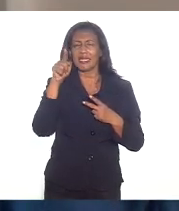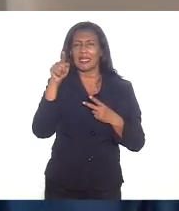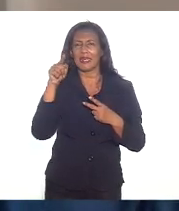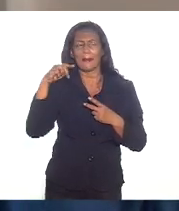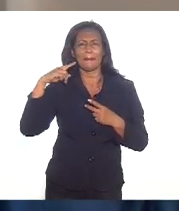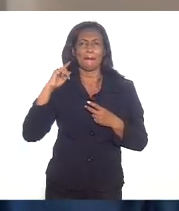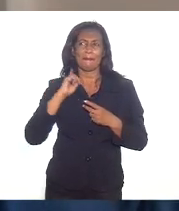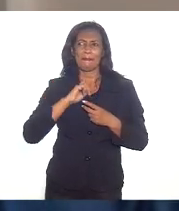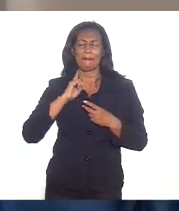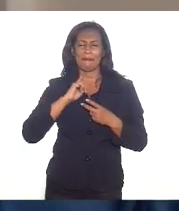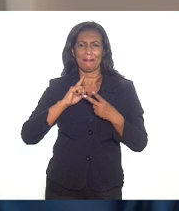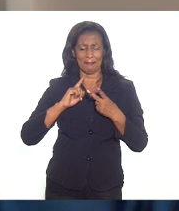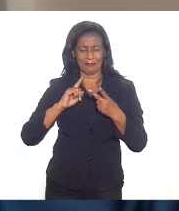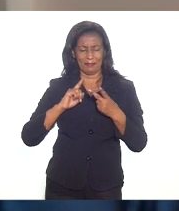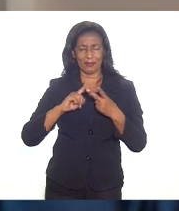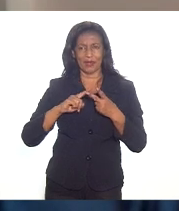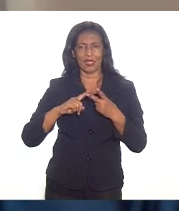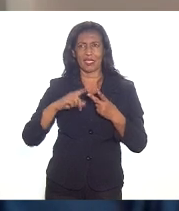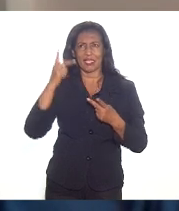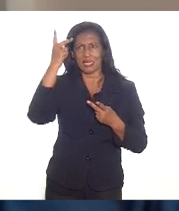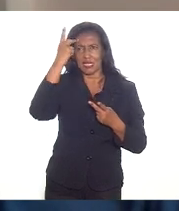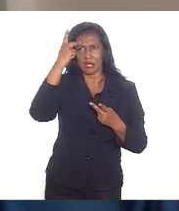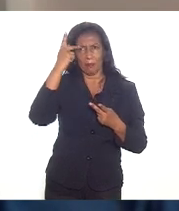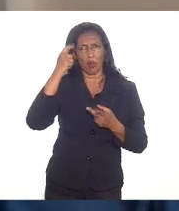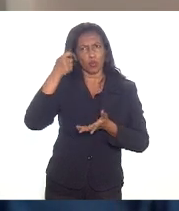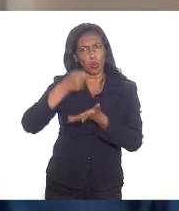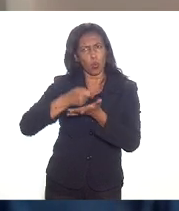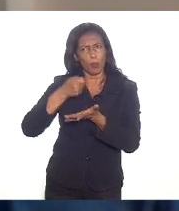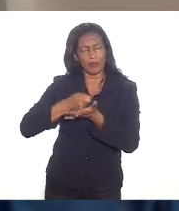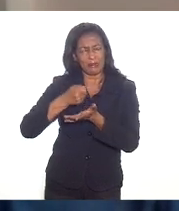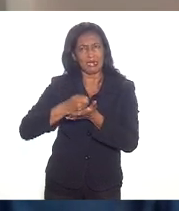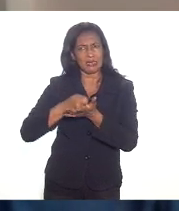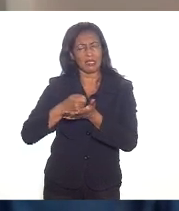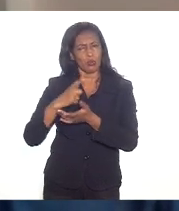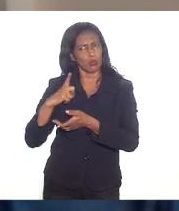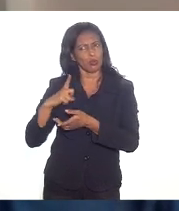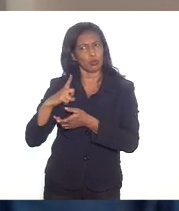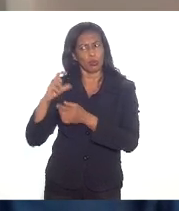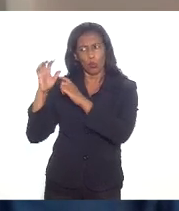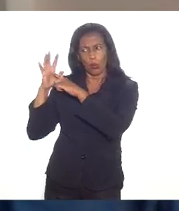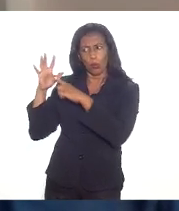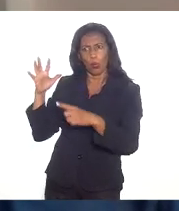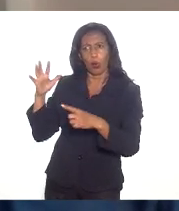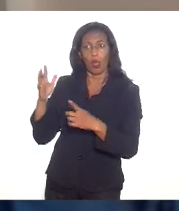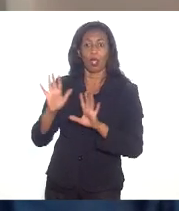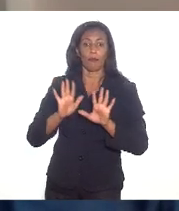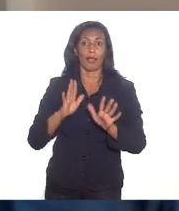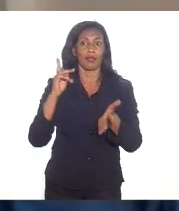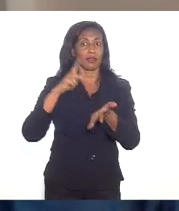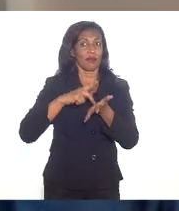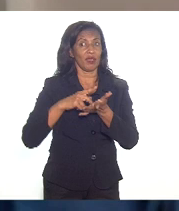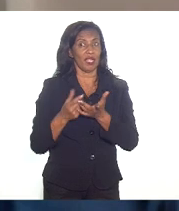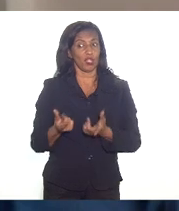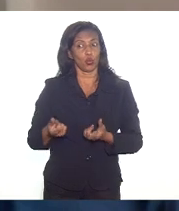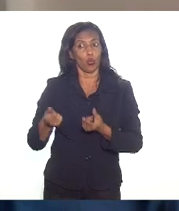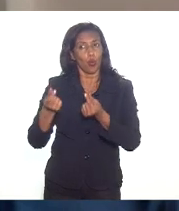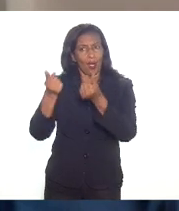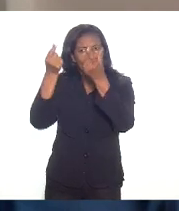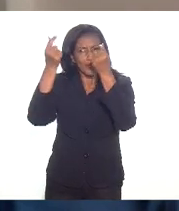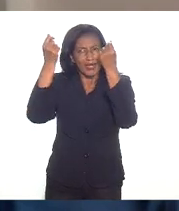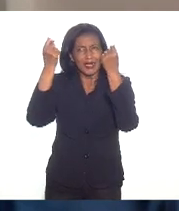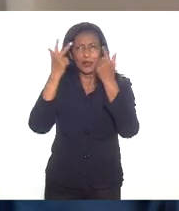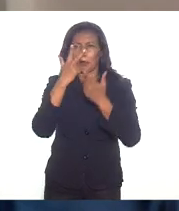alguma participação pública nessa coordenação. Ou seja, na verdade, o capitalismo ele tende a gerar mais desigualdade do